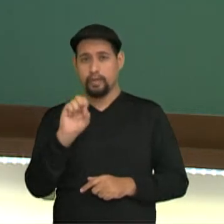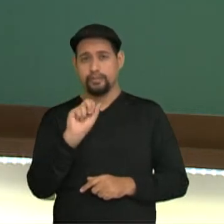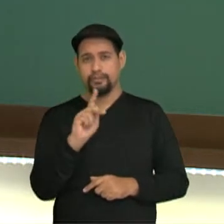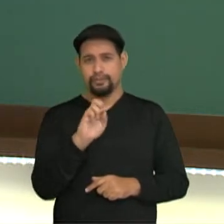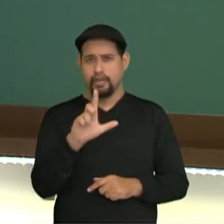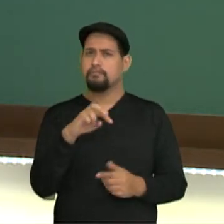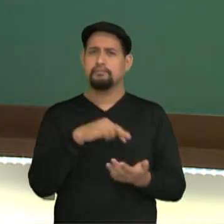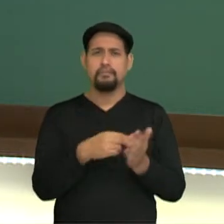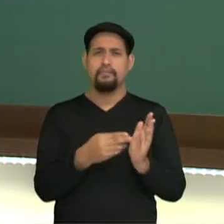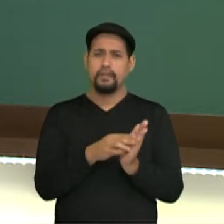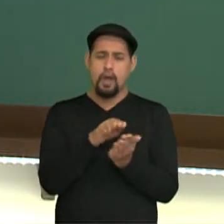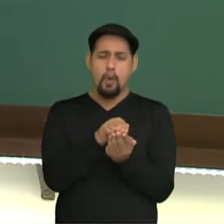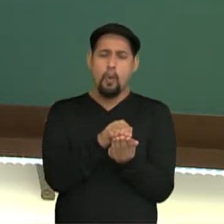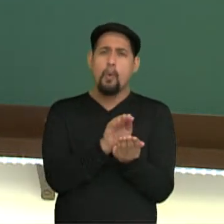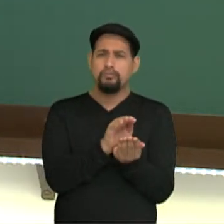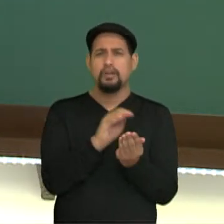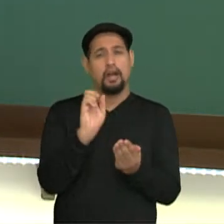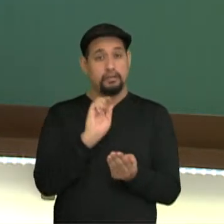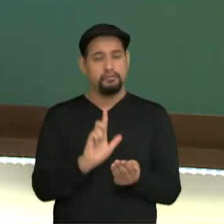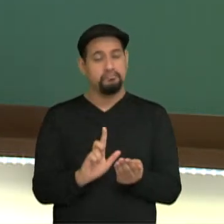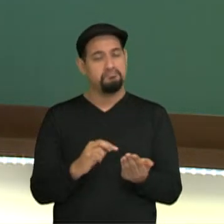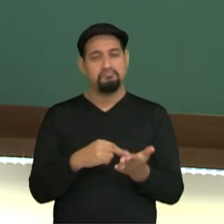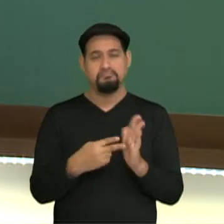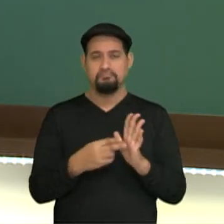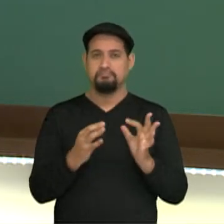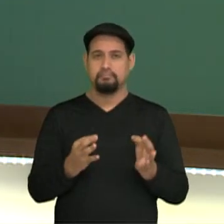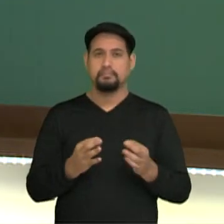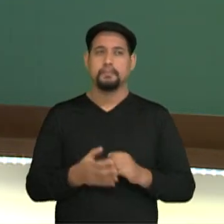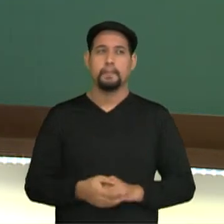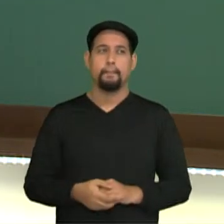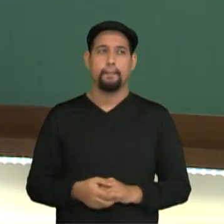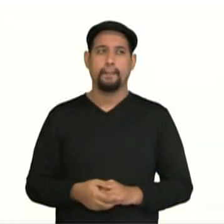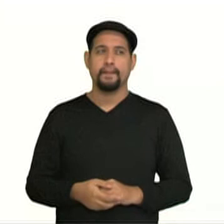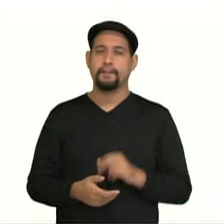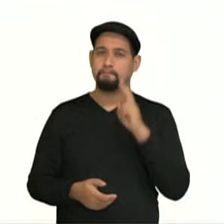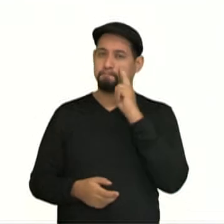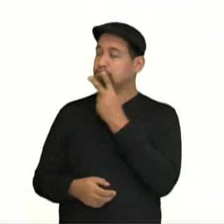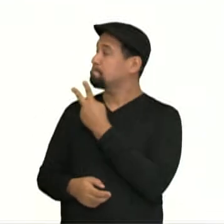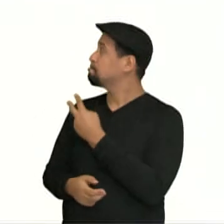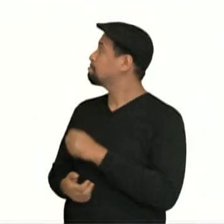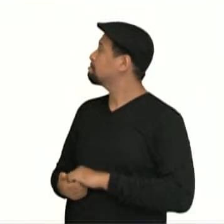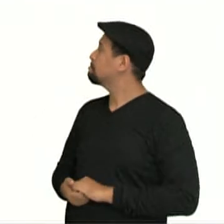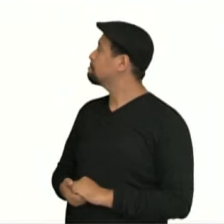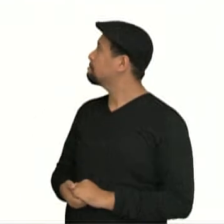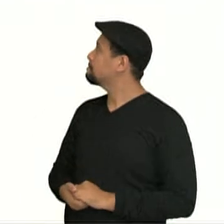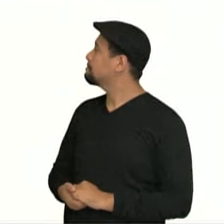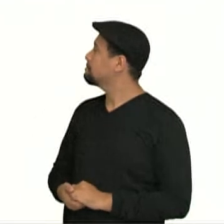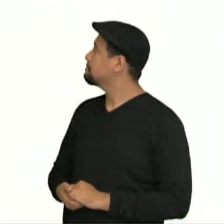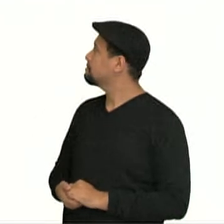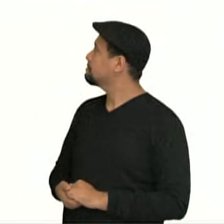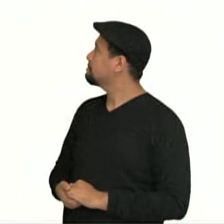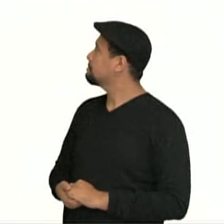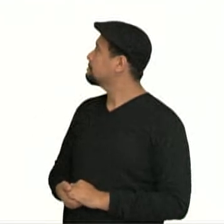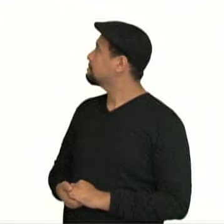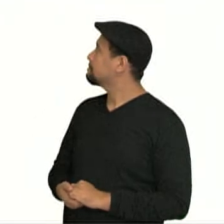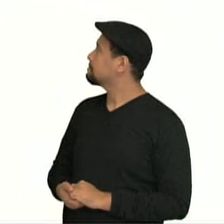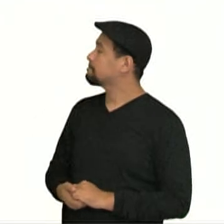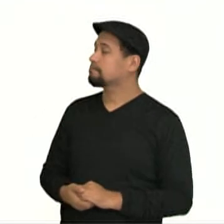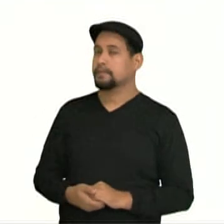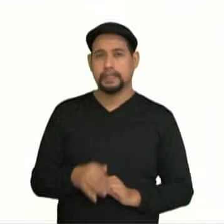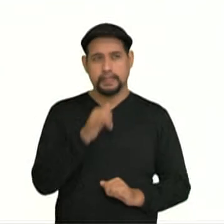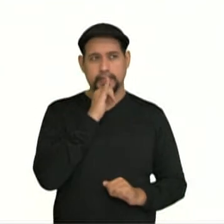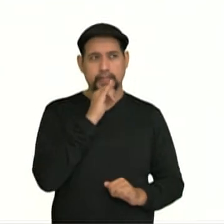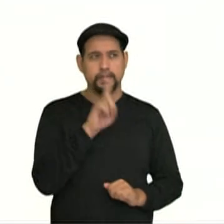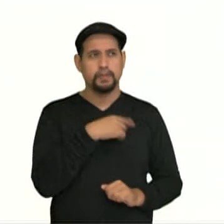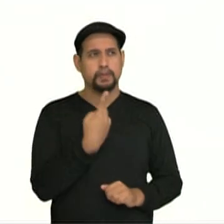modais que nós já vimos anteriormente. Why did Mom have to buy some new glasses? De acordo com o nosso